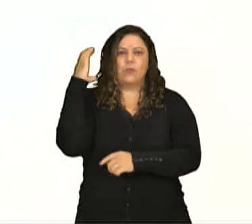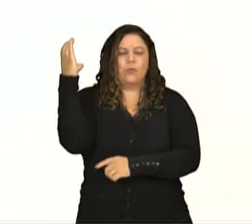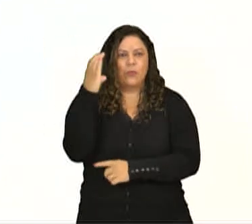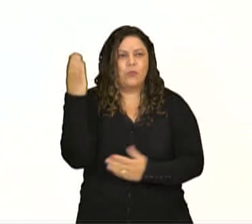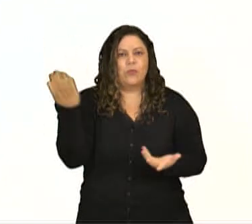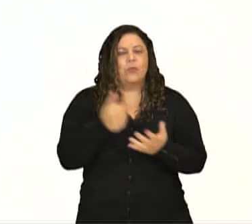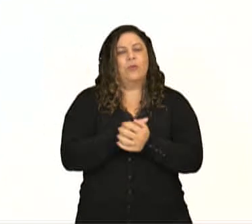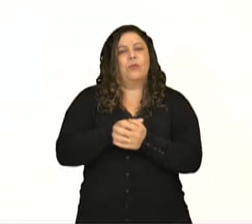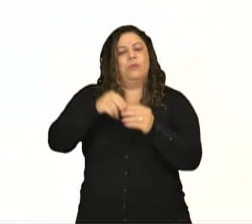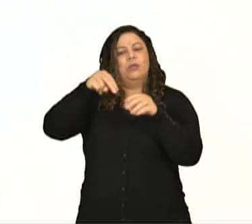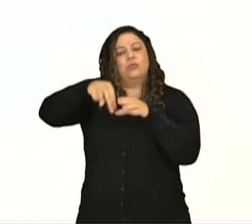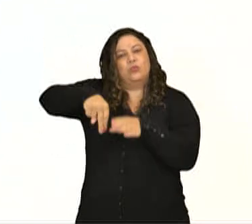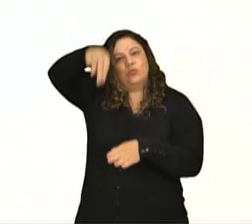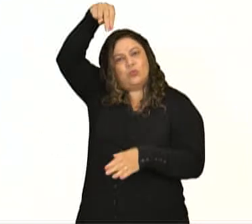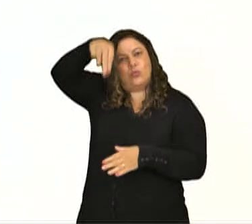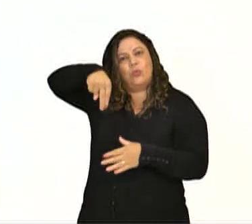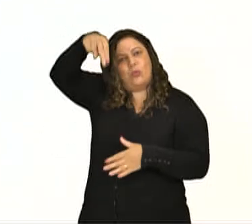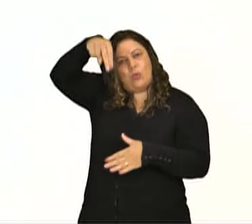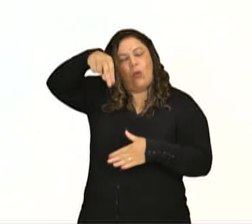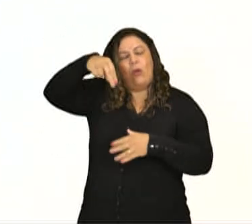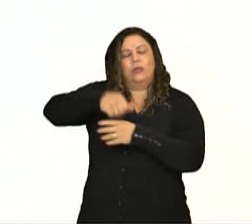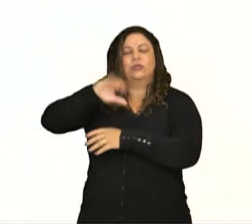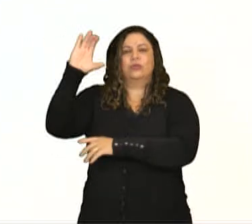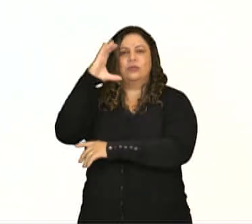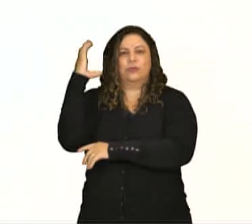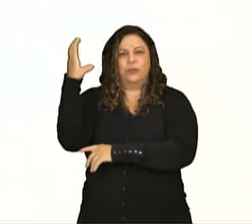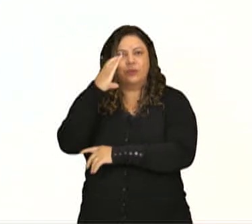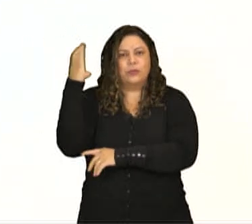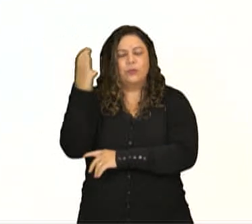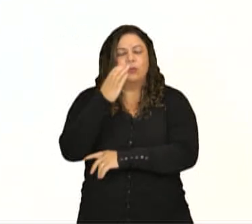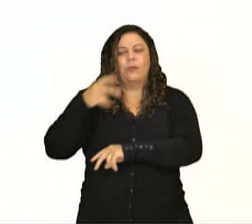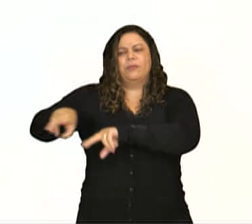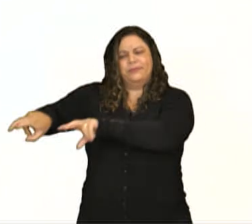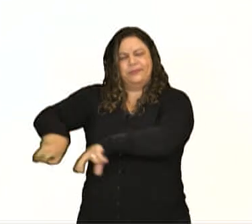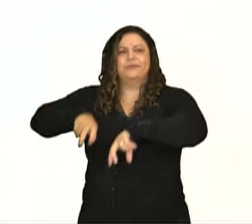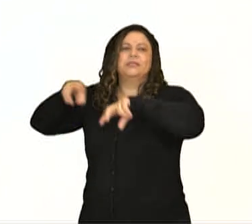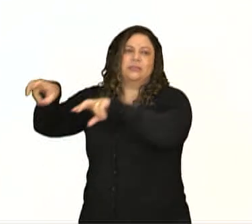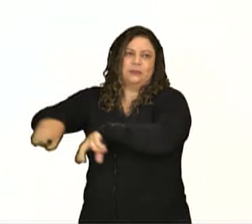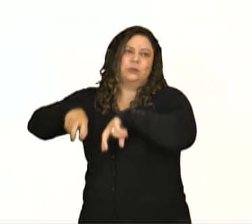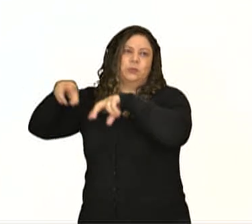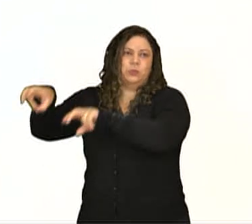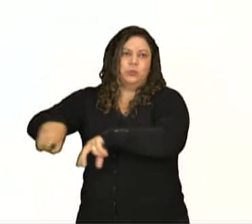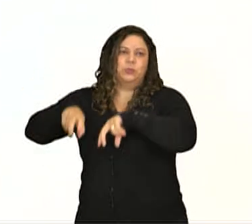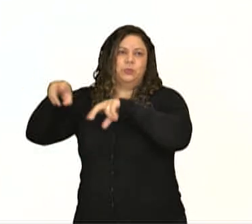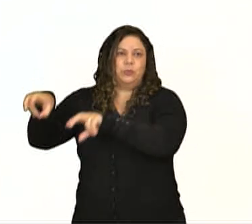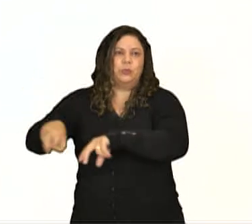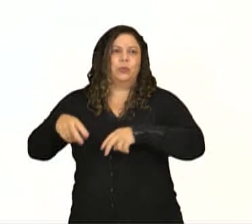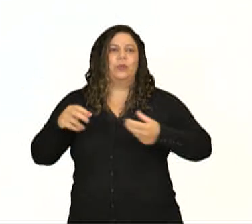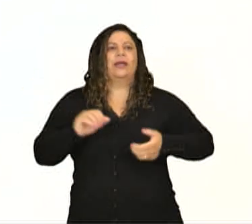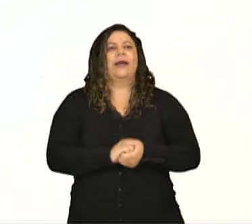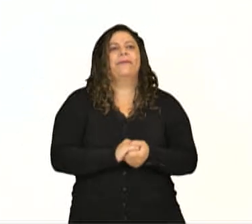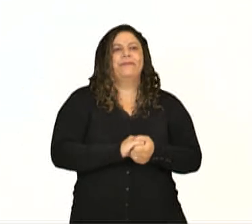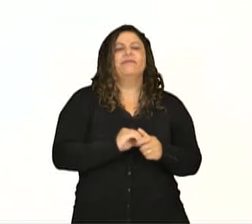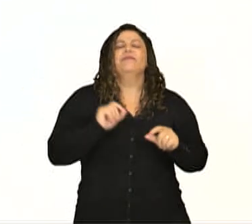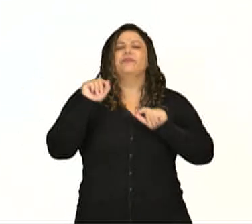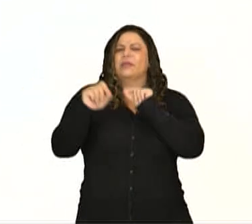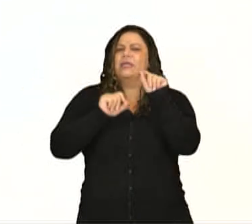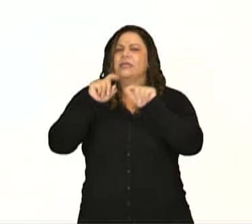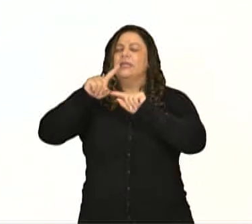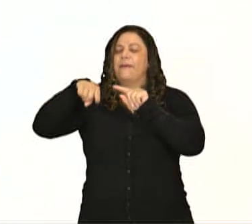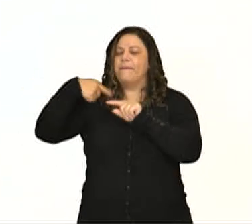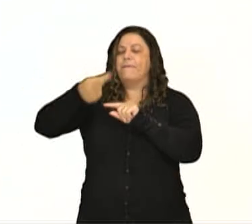que seria mais na zona rural, então ela vem desse interior, dos povos mais rurais, e depois que ela foi chegar nas